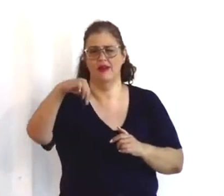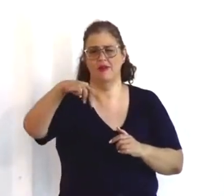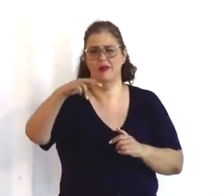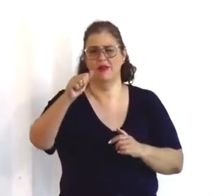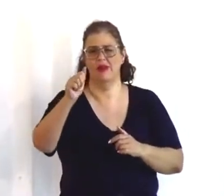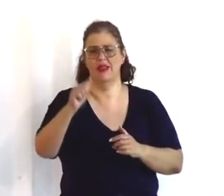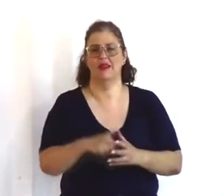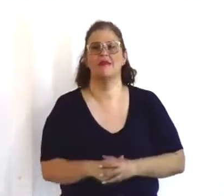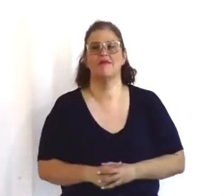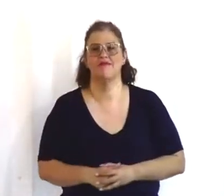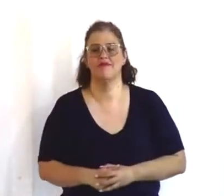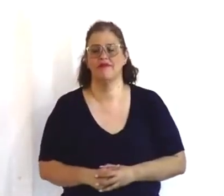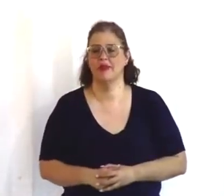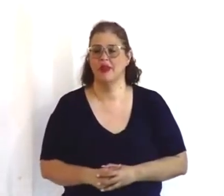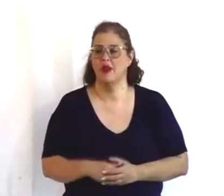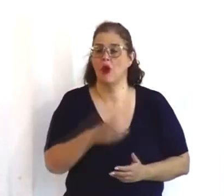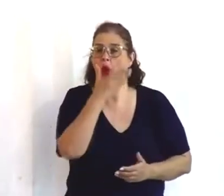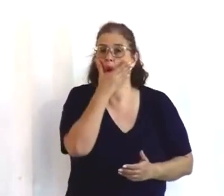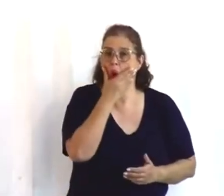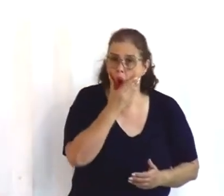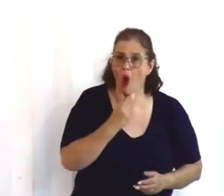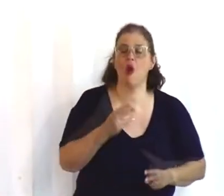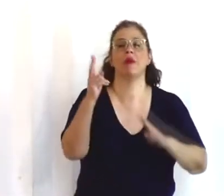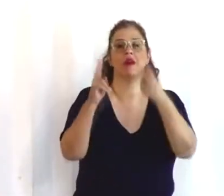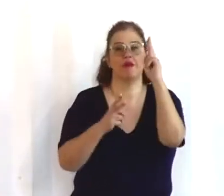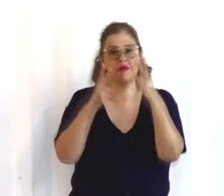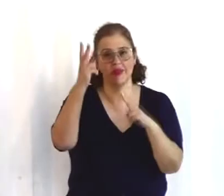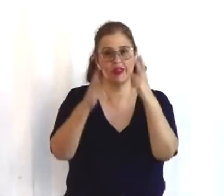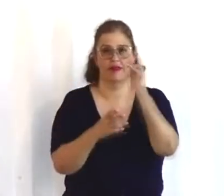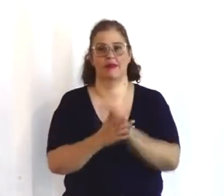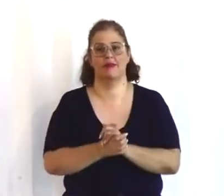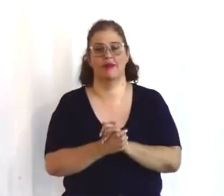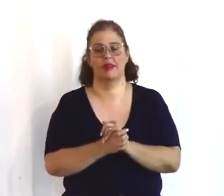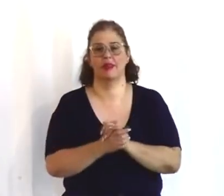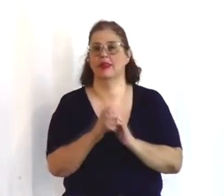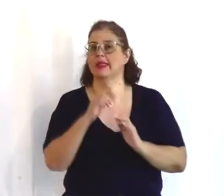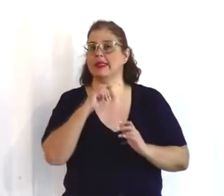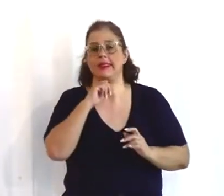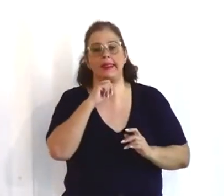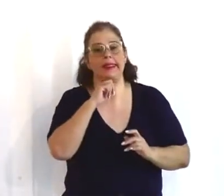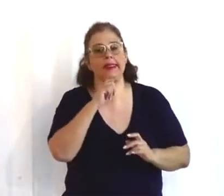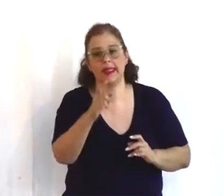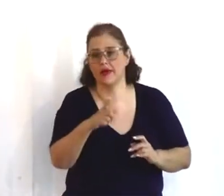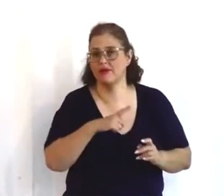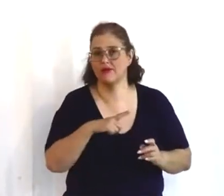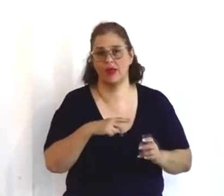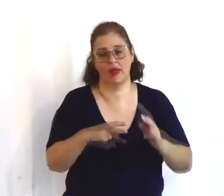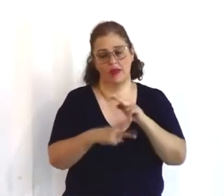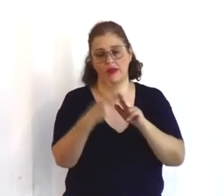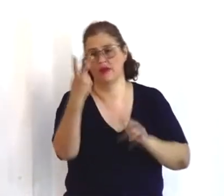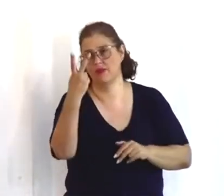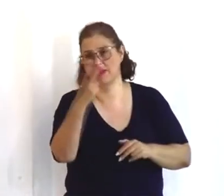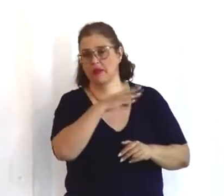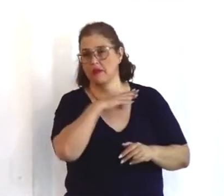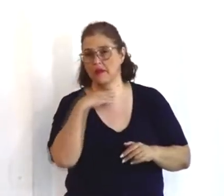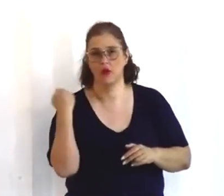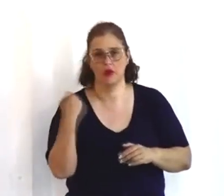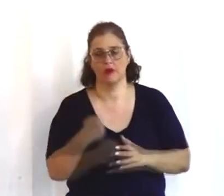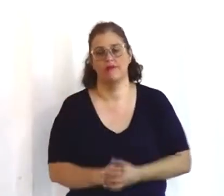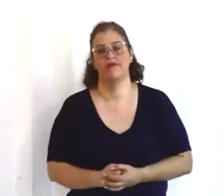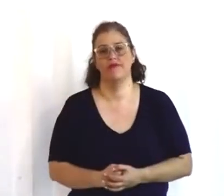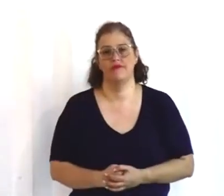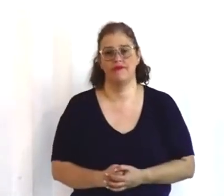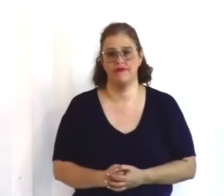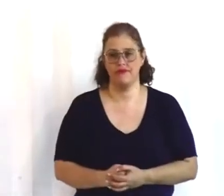modo sofrerá dano da segunda morte. Essa é uma igreja, a primeira que não recebe nenhuma censura